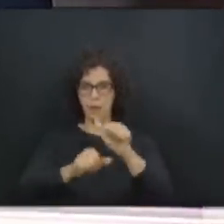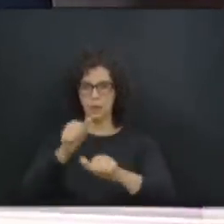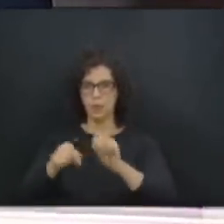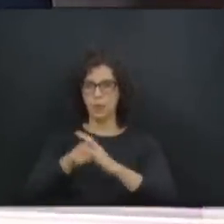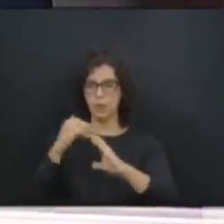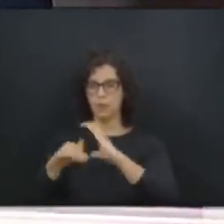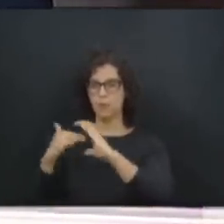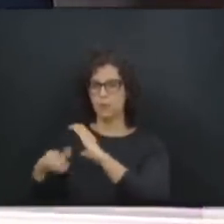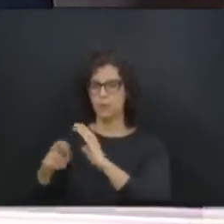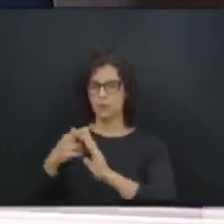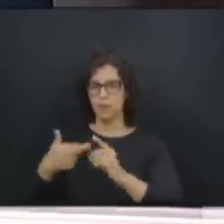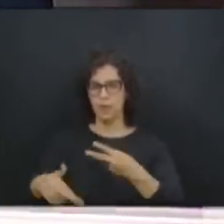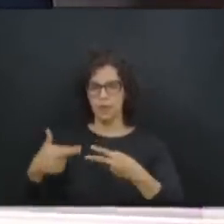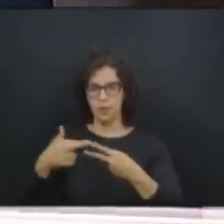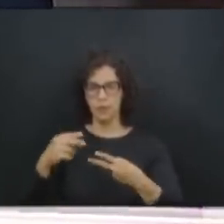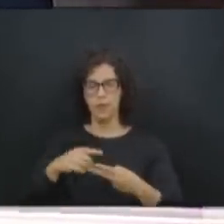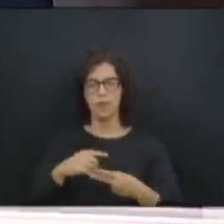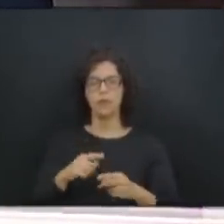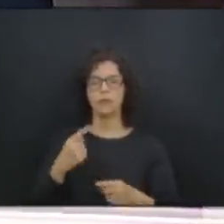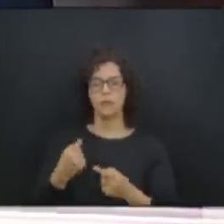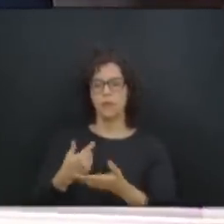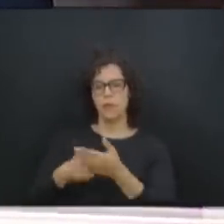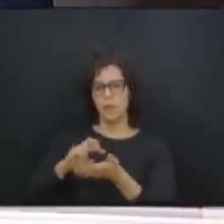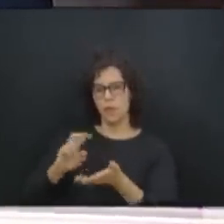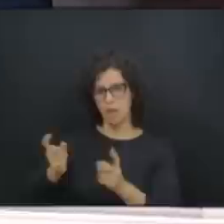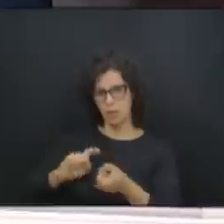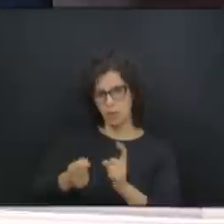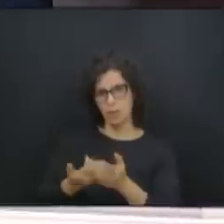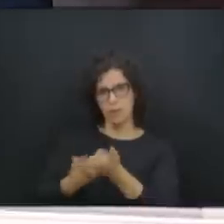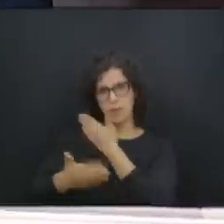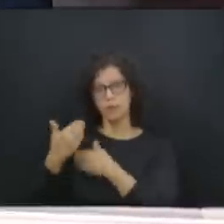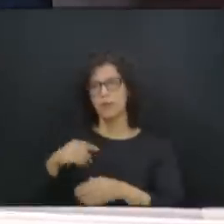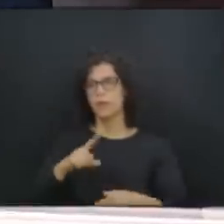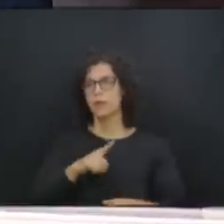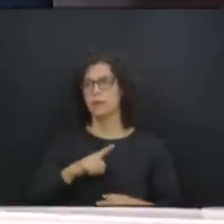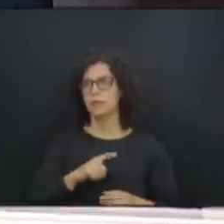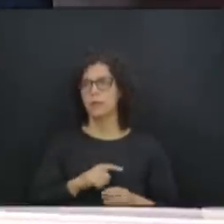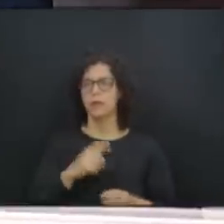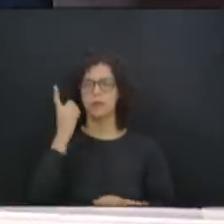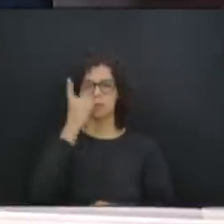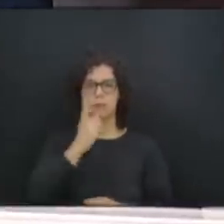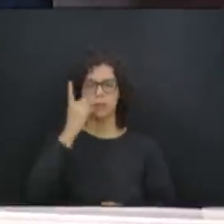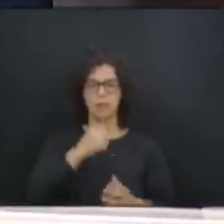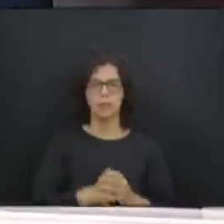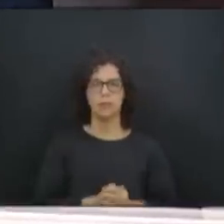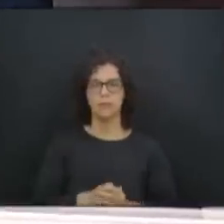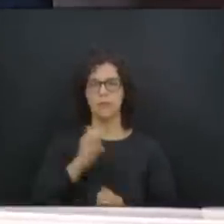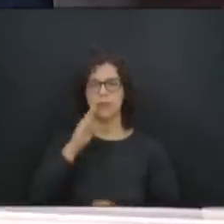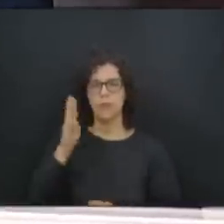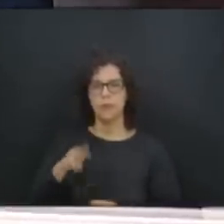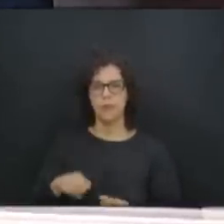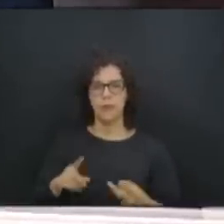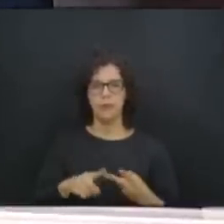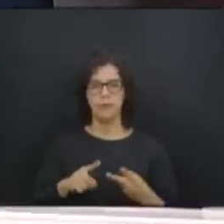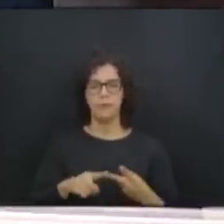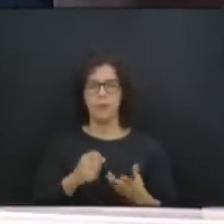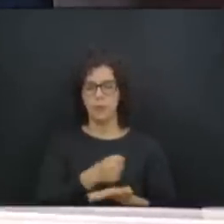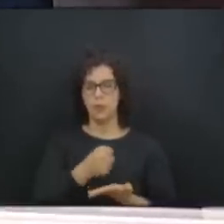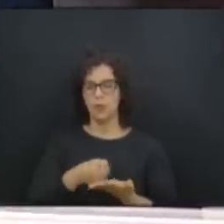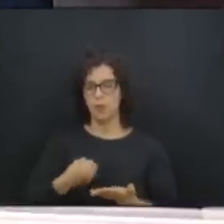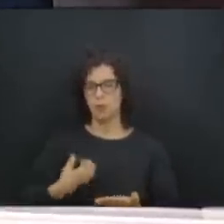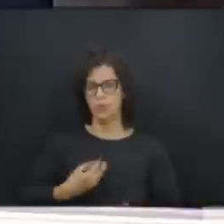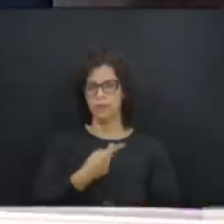transformados o envio do Expedito requerimentos adiado na sessão anterior aos deputados Deputado a mabel canto